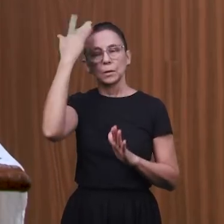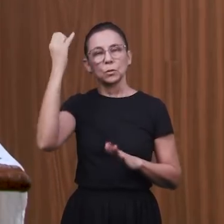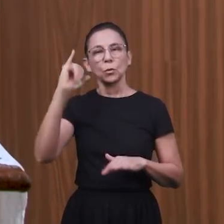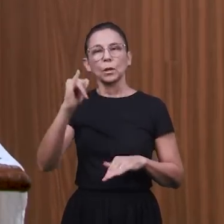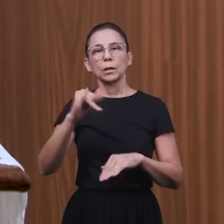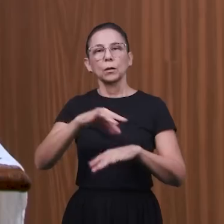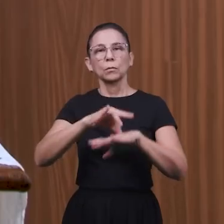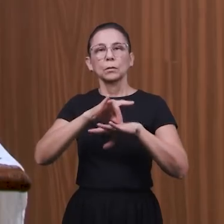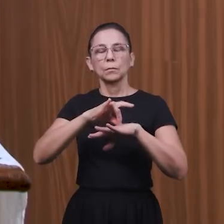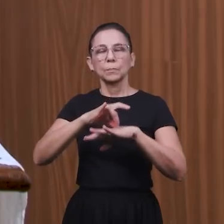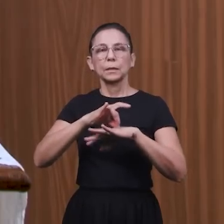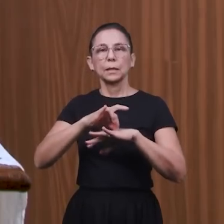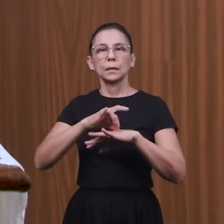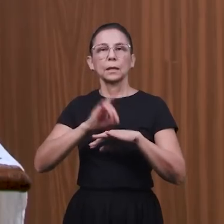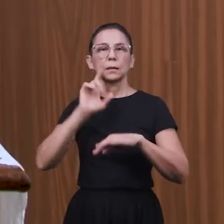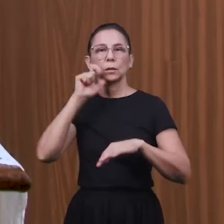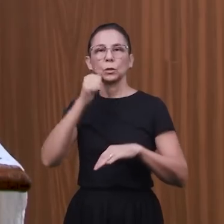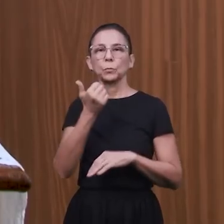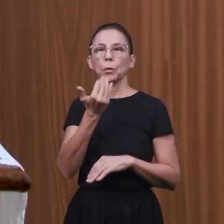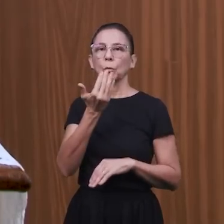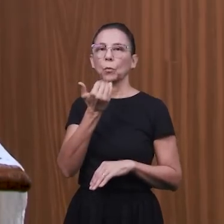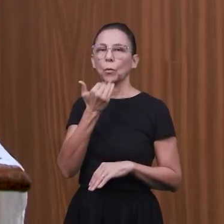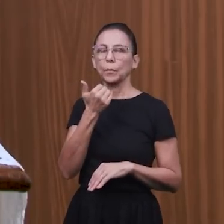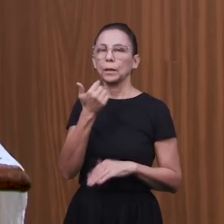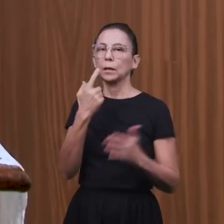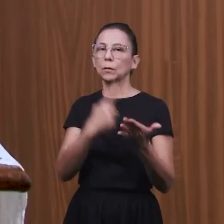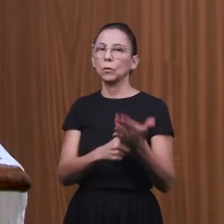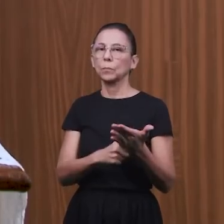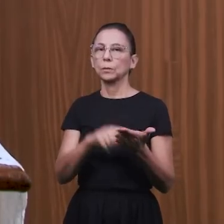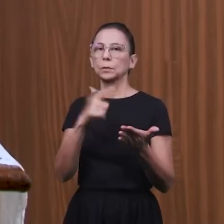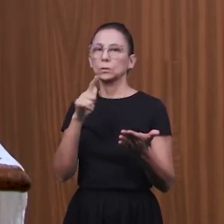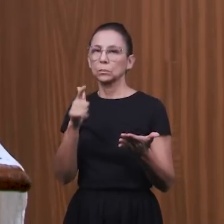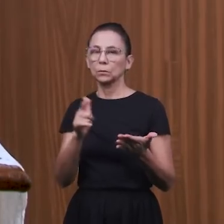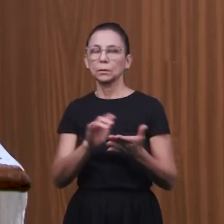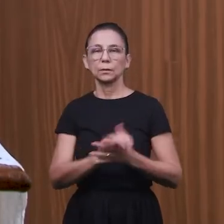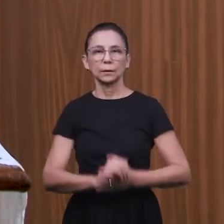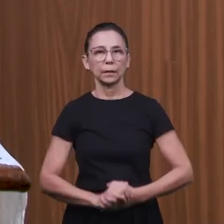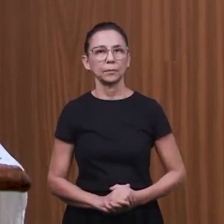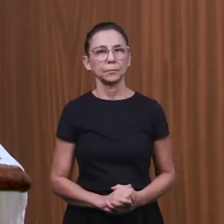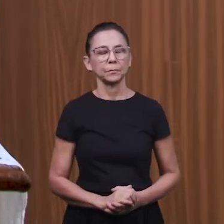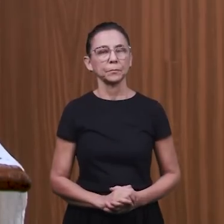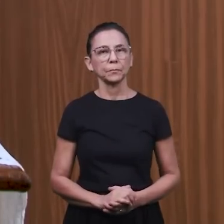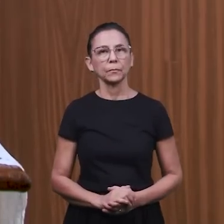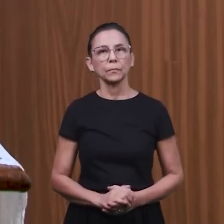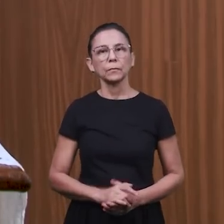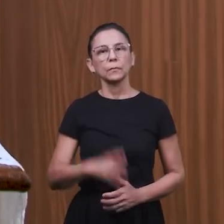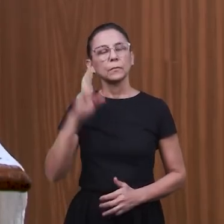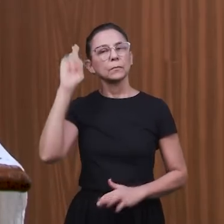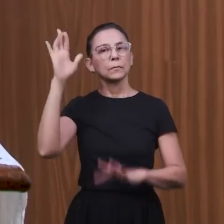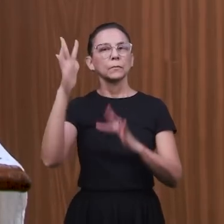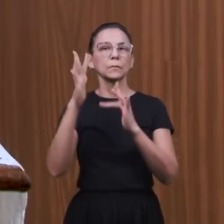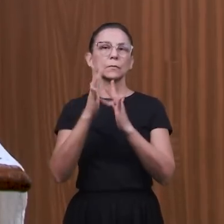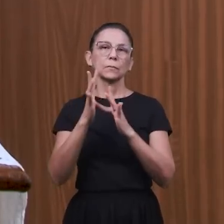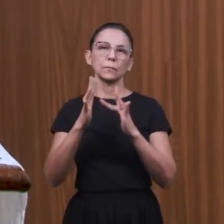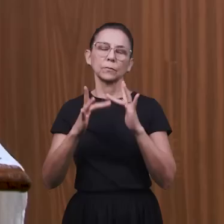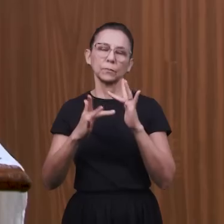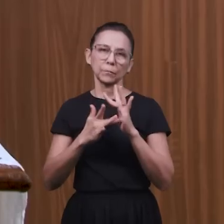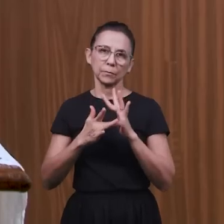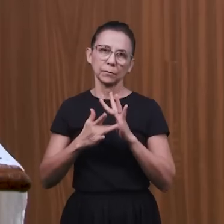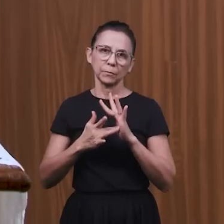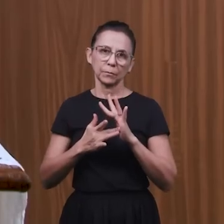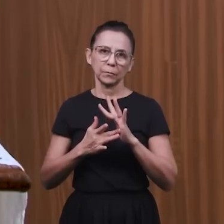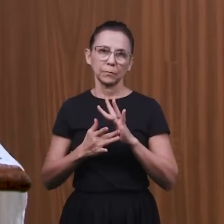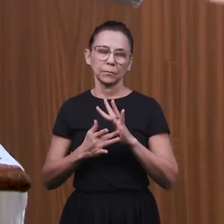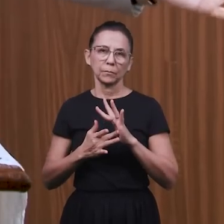tem genealogia? Porque simplesmente ele é o Rei eterno. É o Senhor Jesus, prefigurado ali